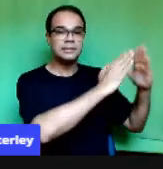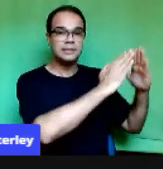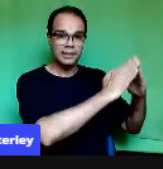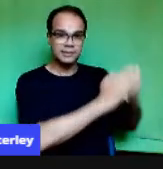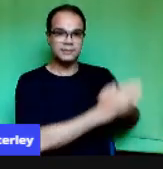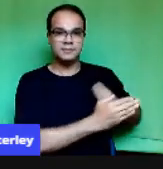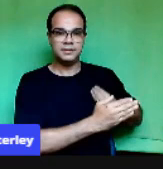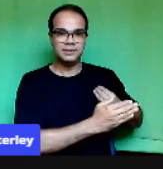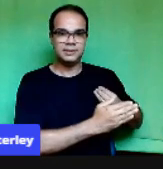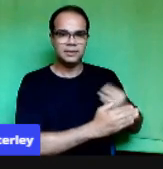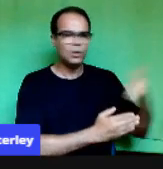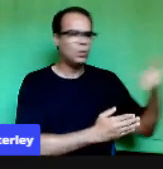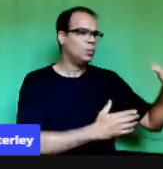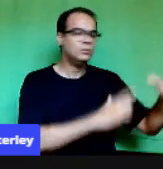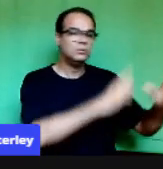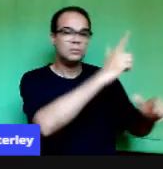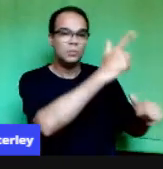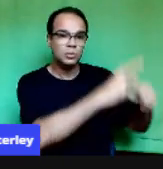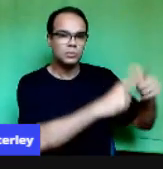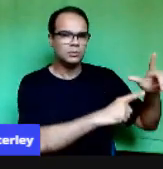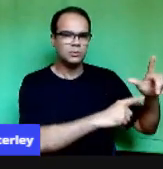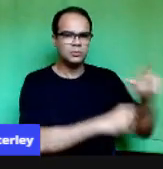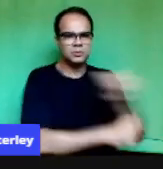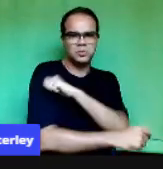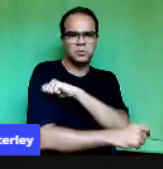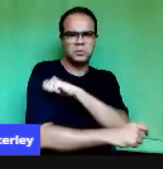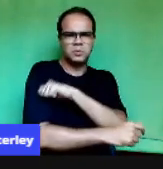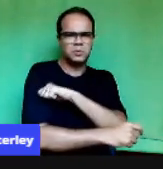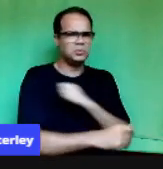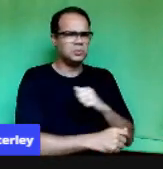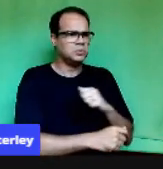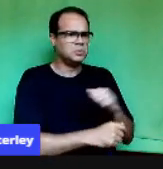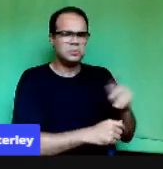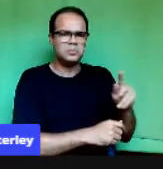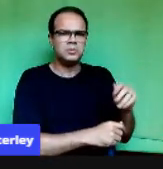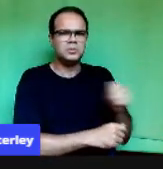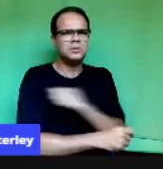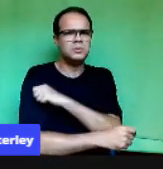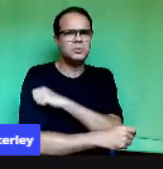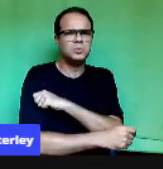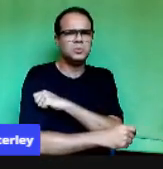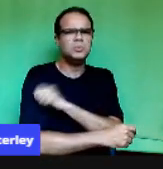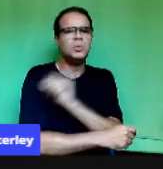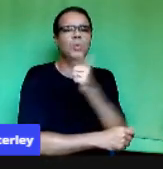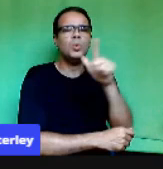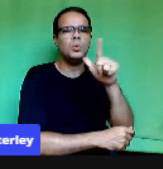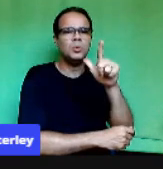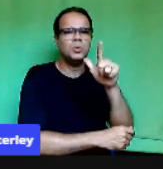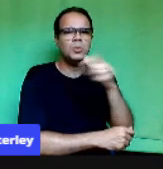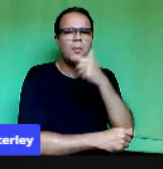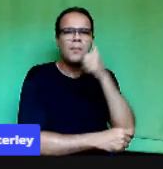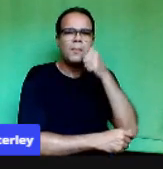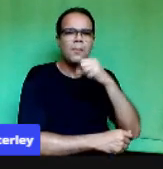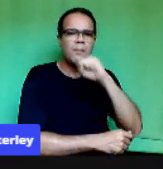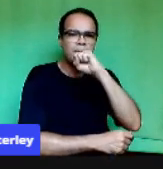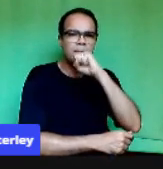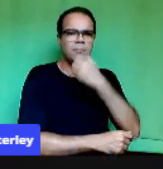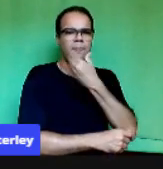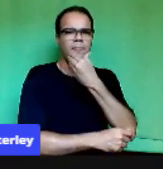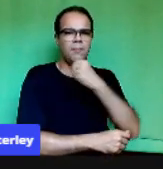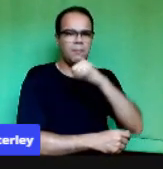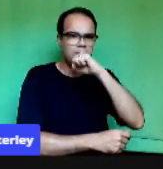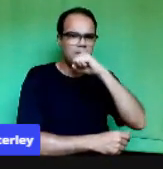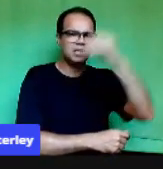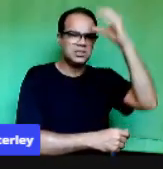aqui um escrito de White, que ela escreve sobre educação, e ela diz que na